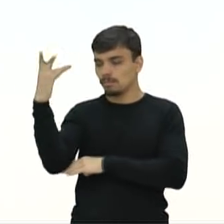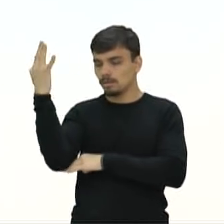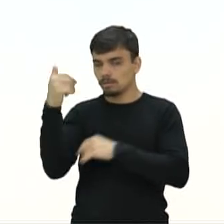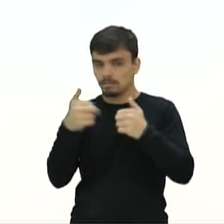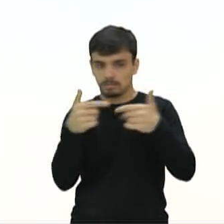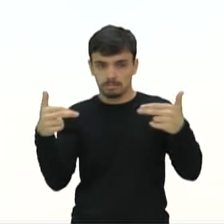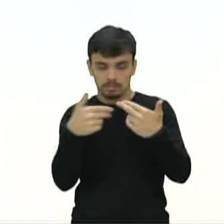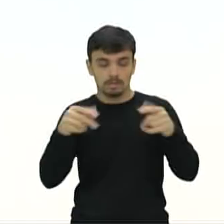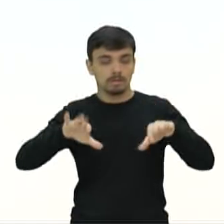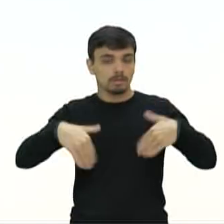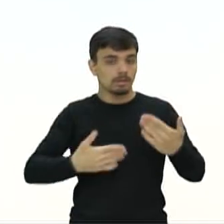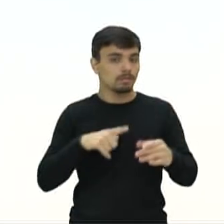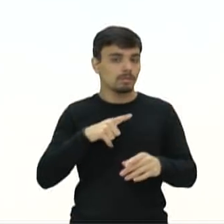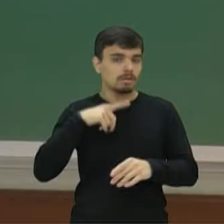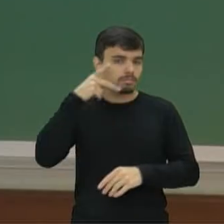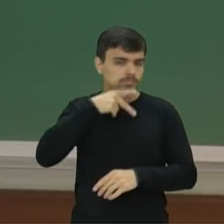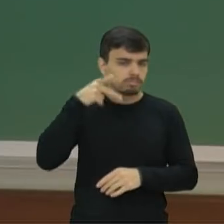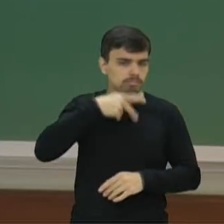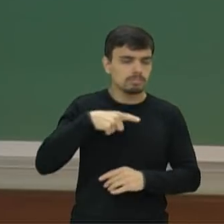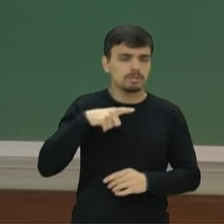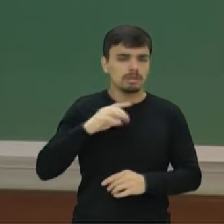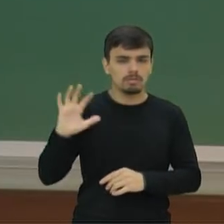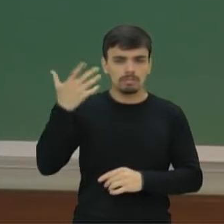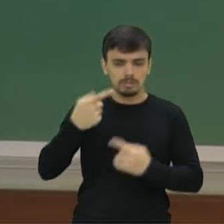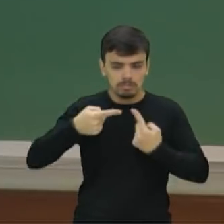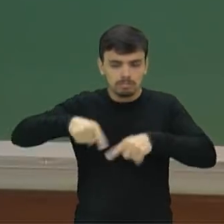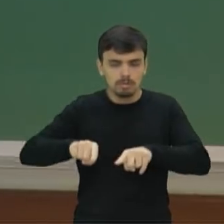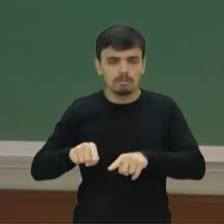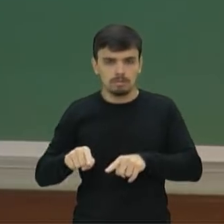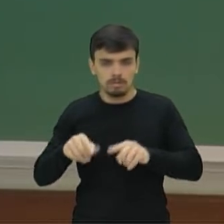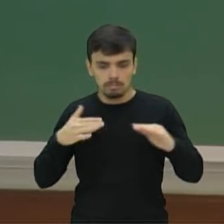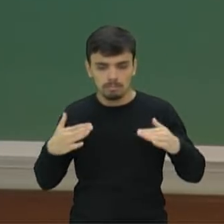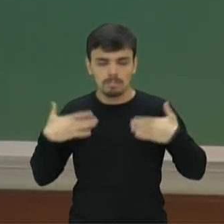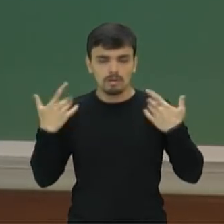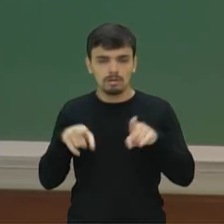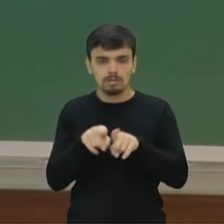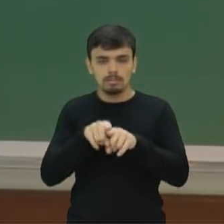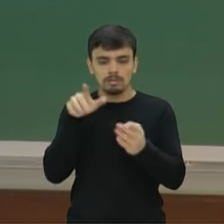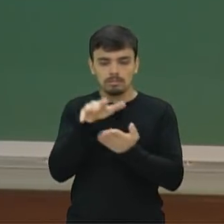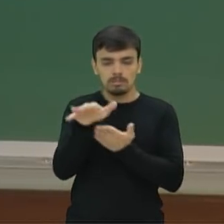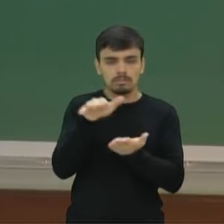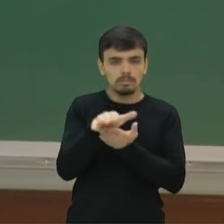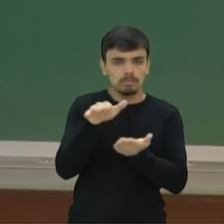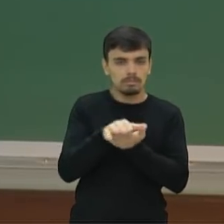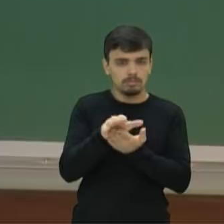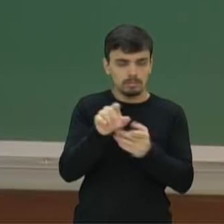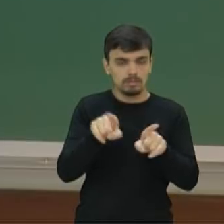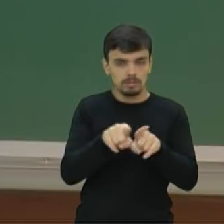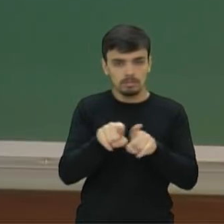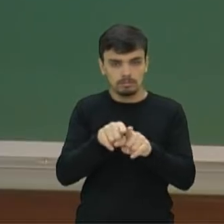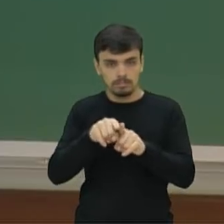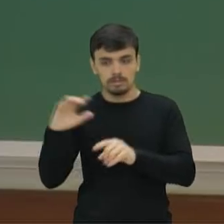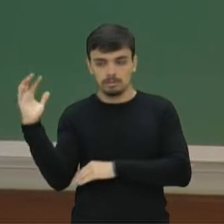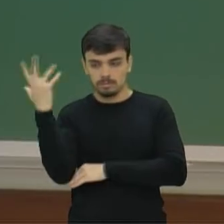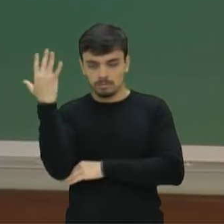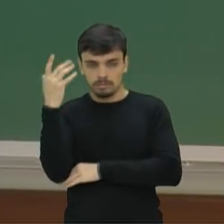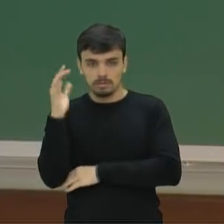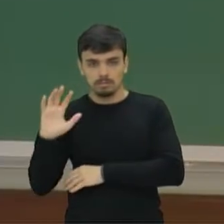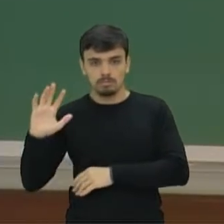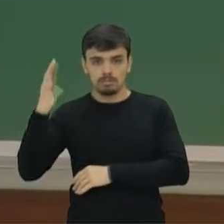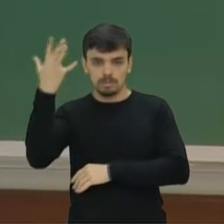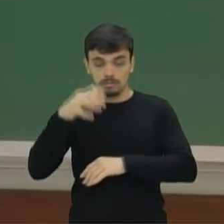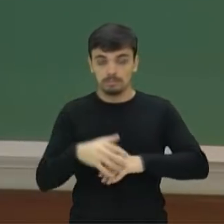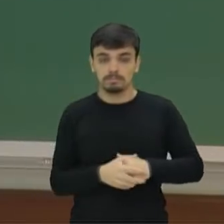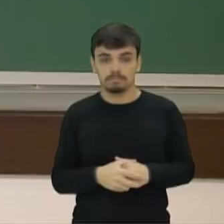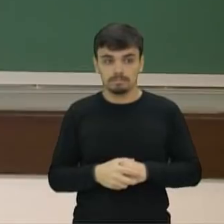outros. Então toda essa política vem causando impactos. Incentivou-se o consumo, produz-se mais e causa-se mais impactos.